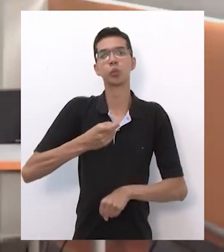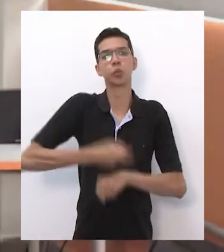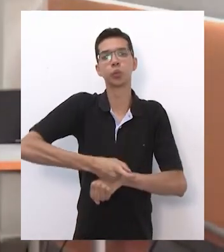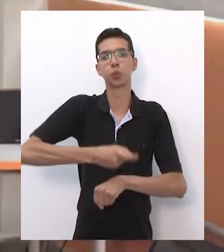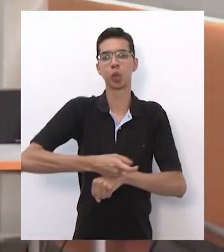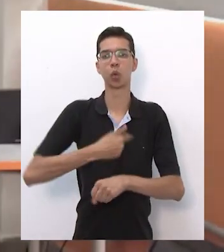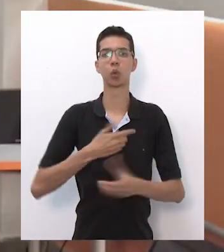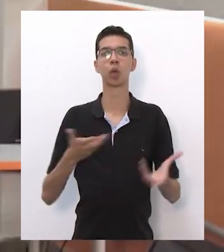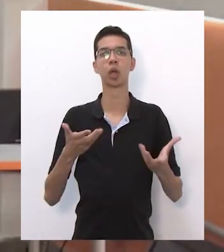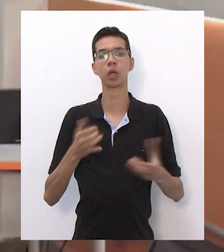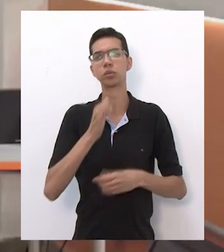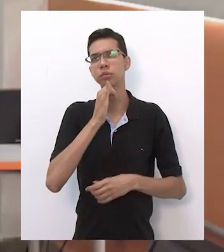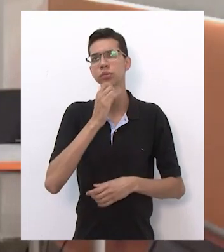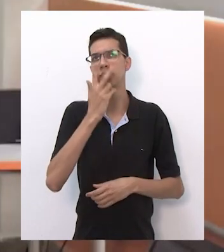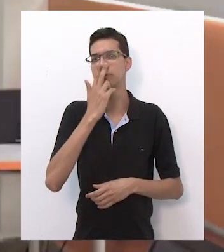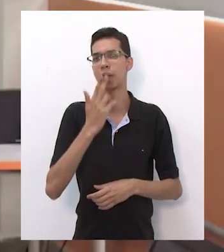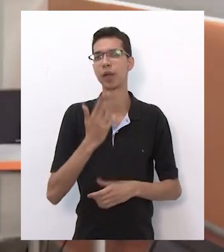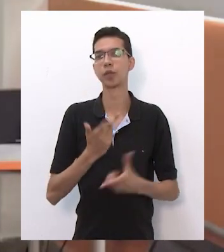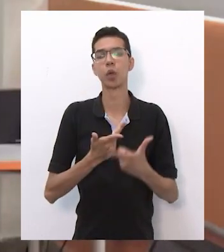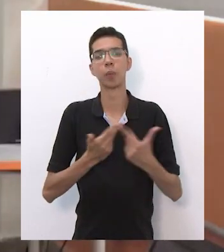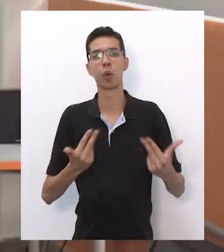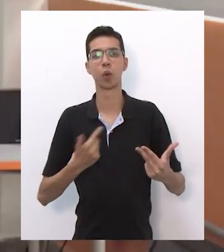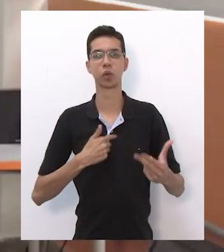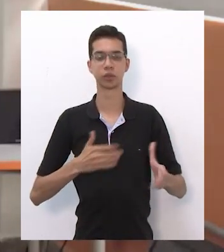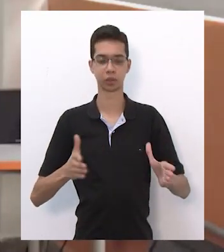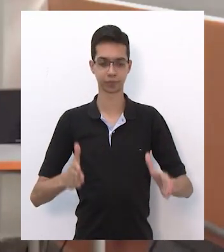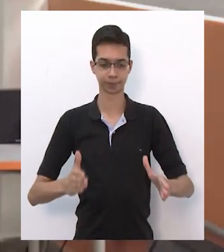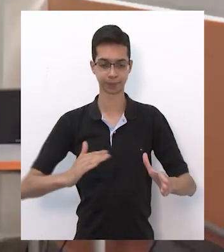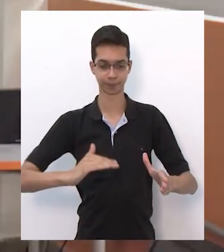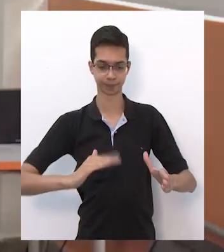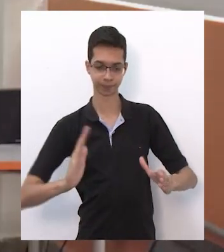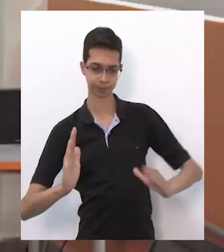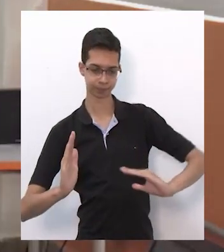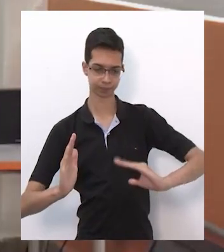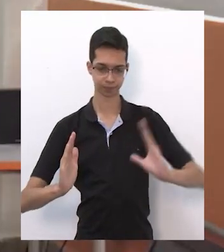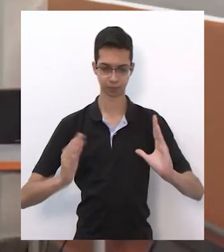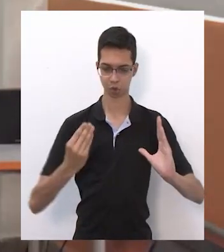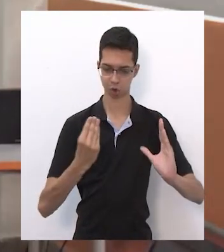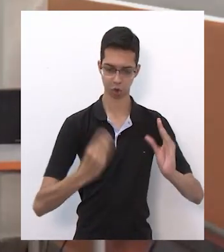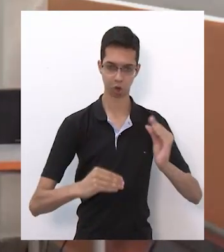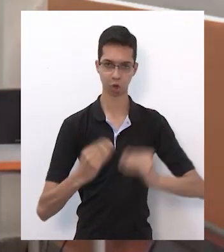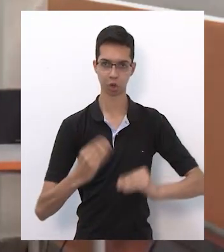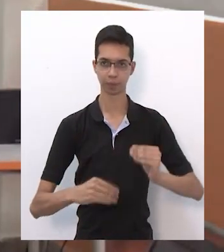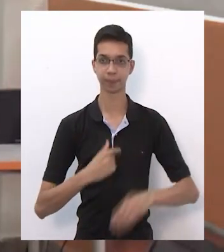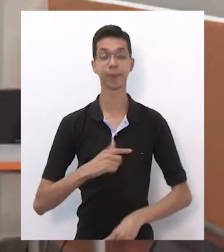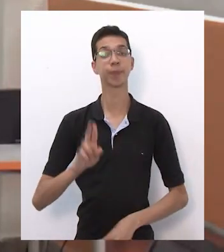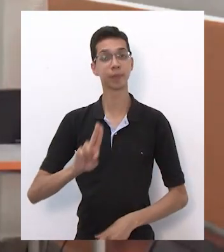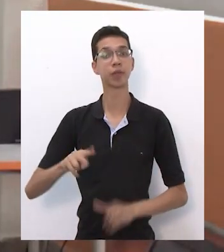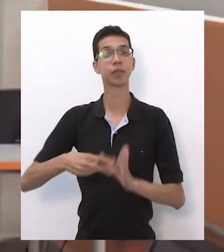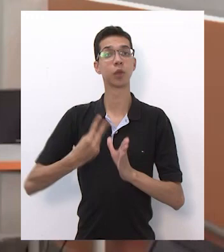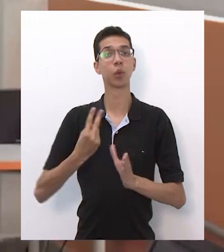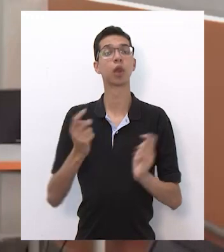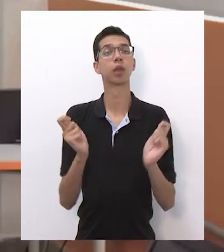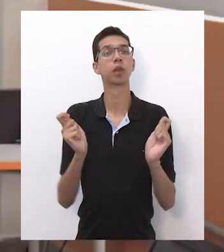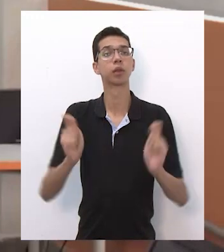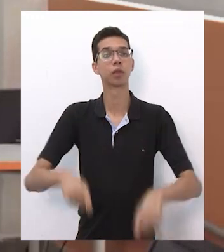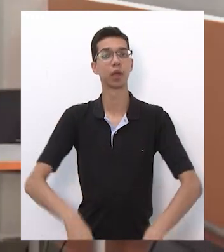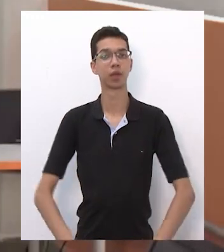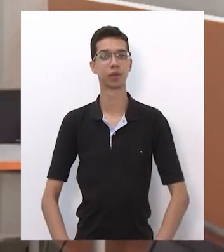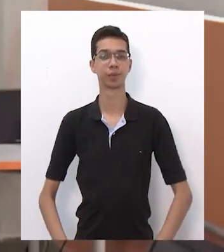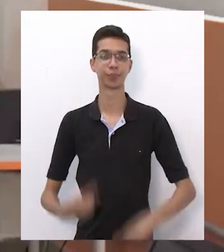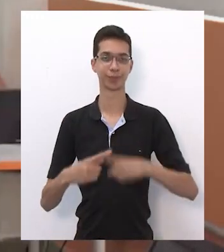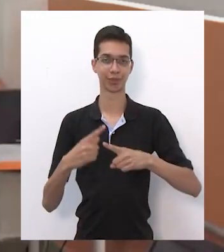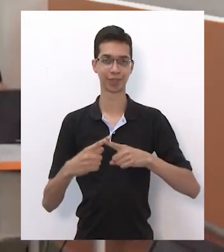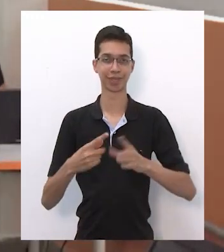caixa que se torne um recipiente, que eu possa guardar alguma coisa dentro. Eu vou poder usar a segunda peça para isso. Quando eu utilizo a